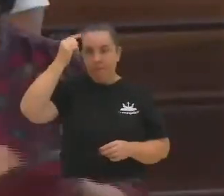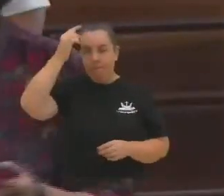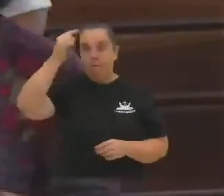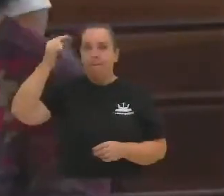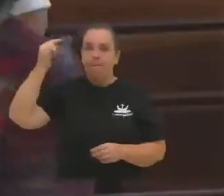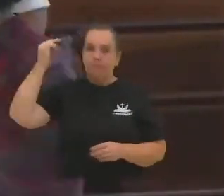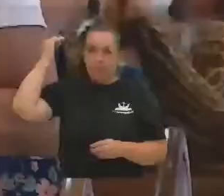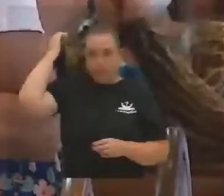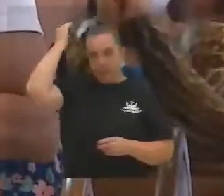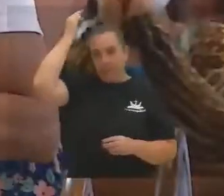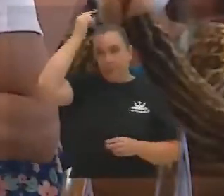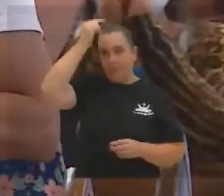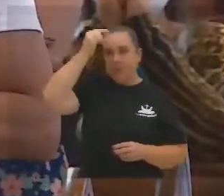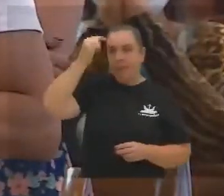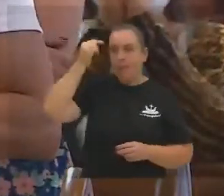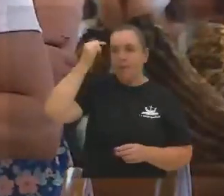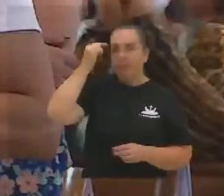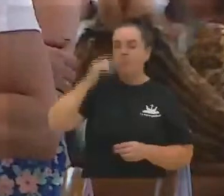Santo,